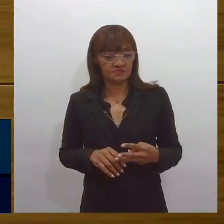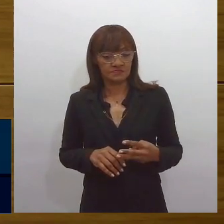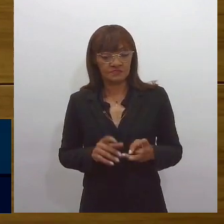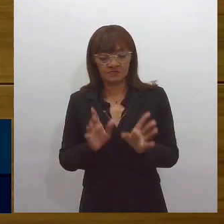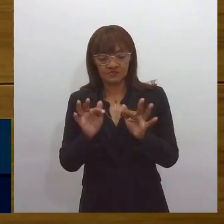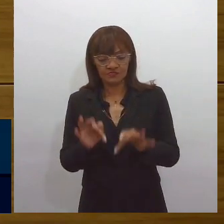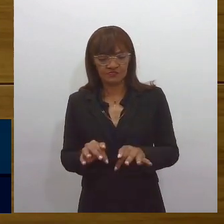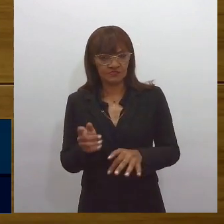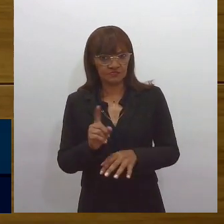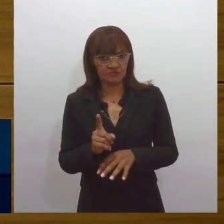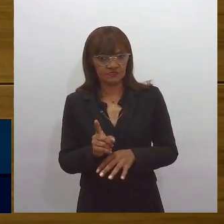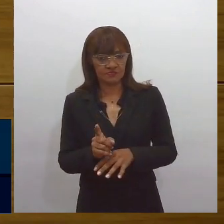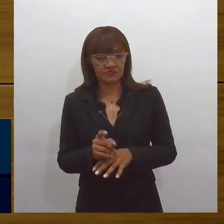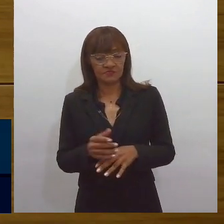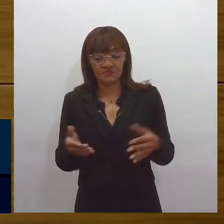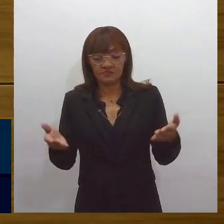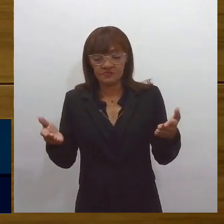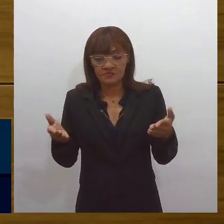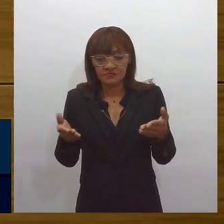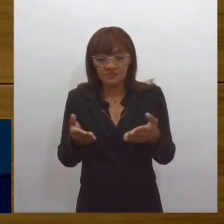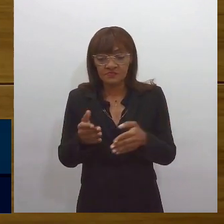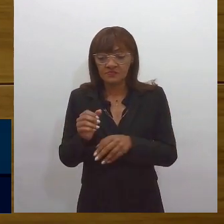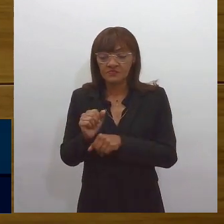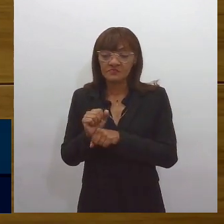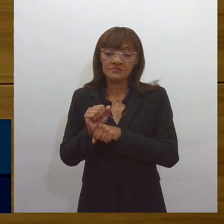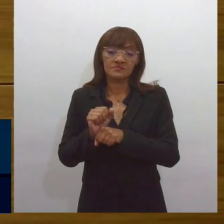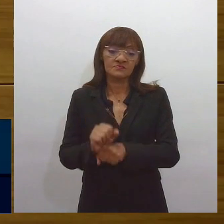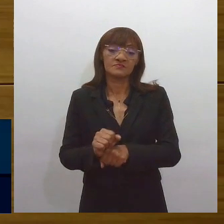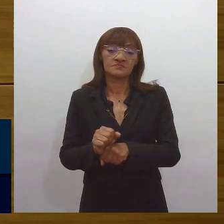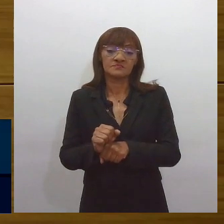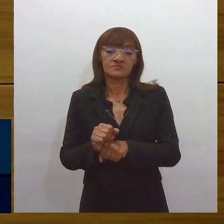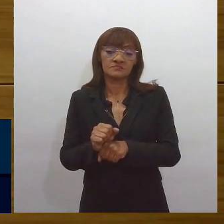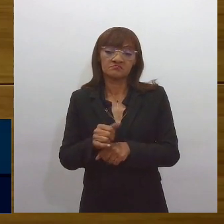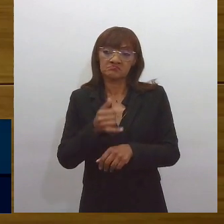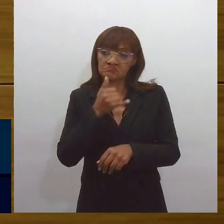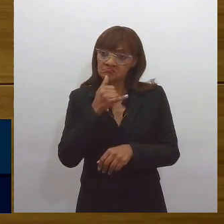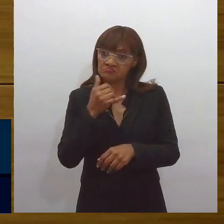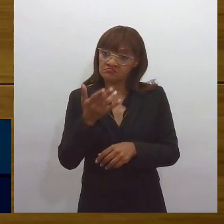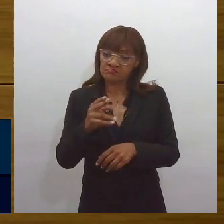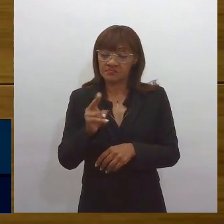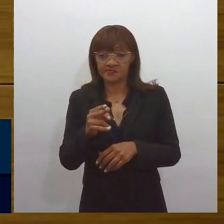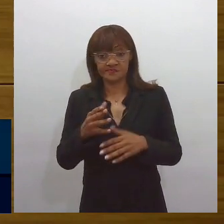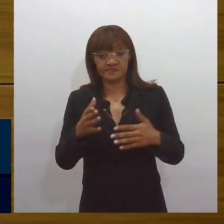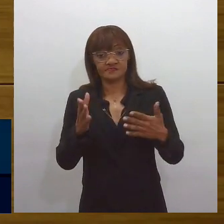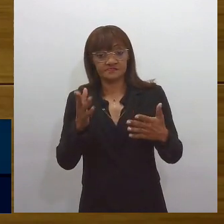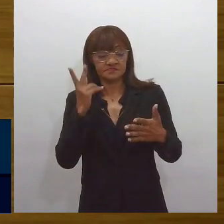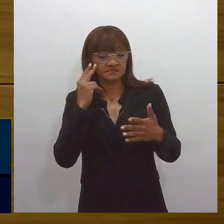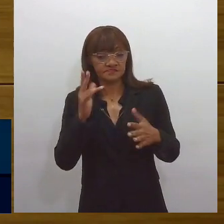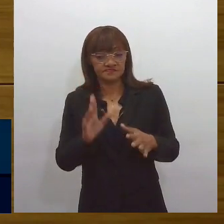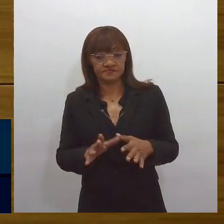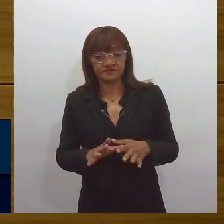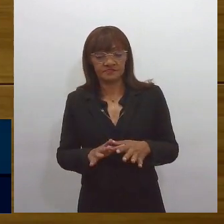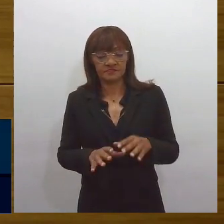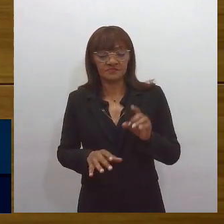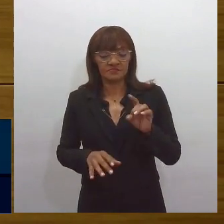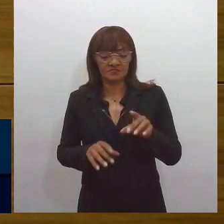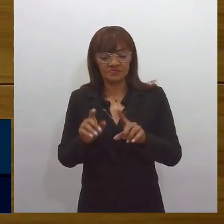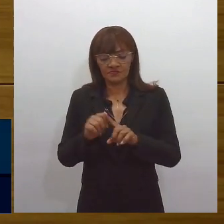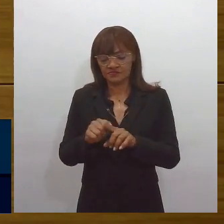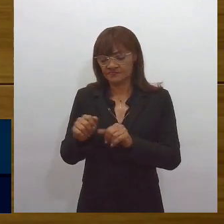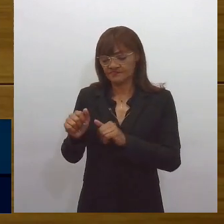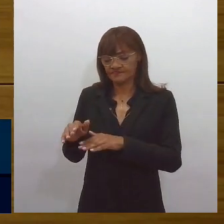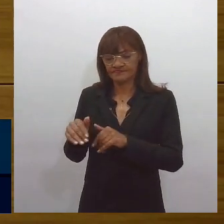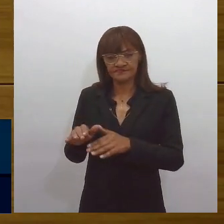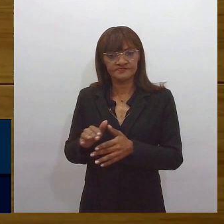infelizmente ou felizmente elas foram cessar apenas em meados de Setembro a gente ainda teve um resquício de chuva no início